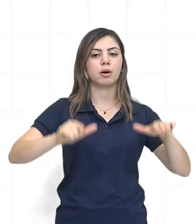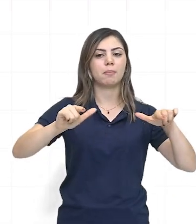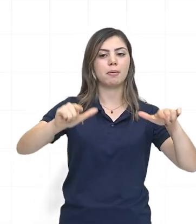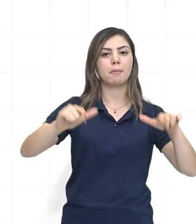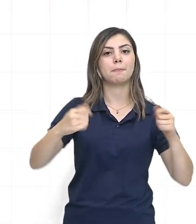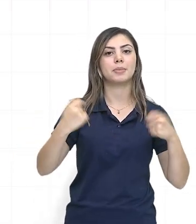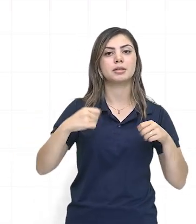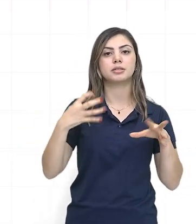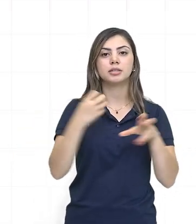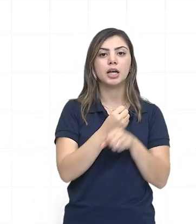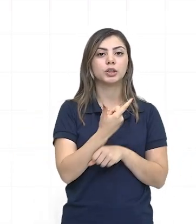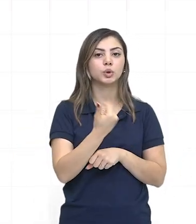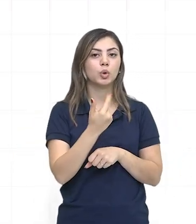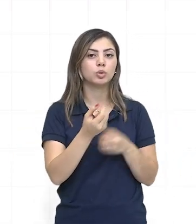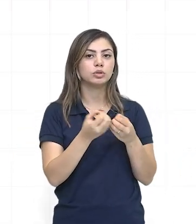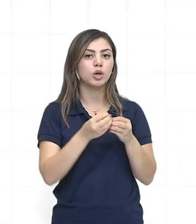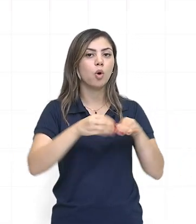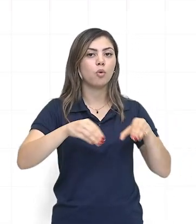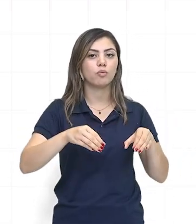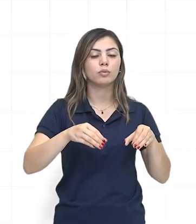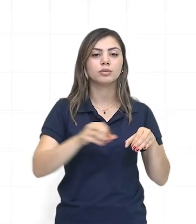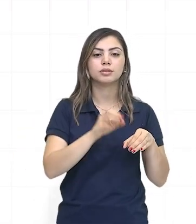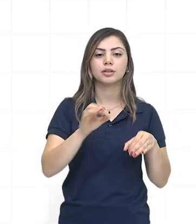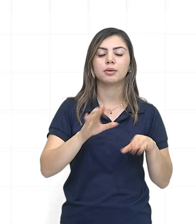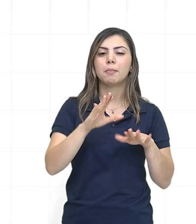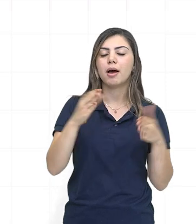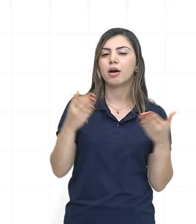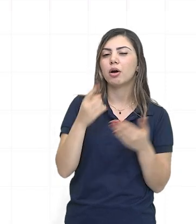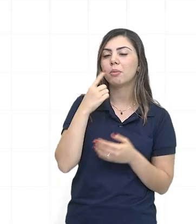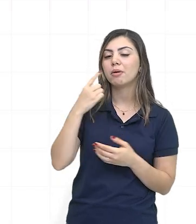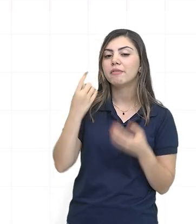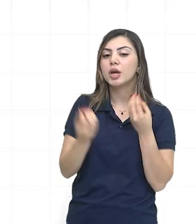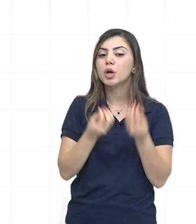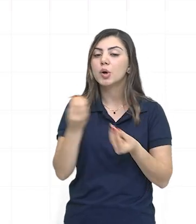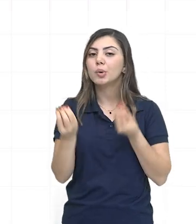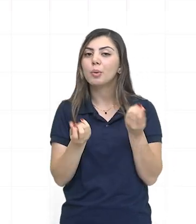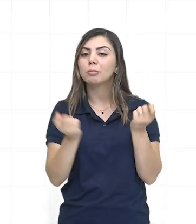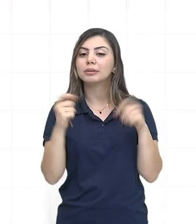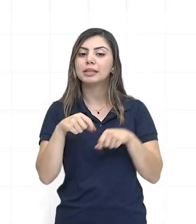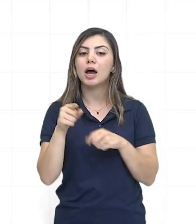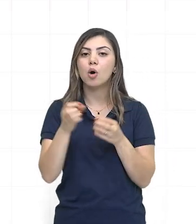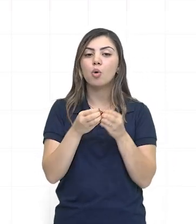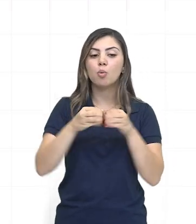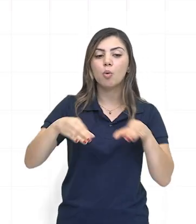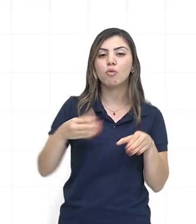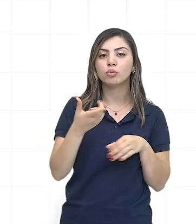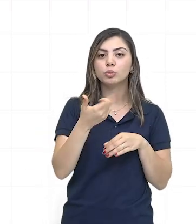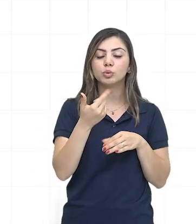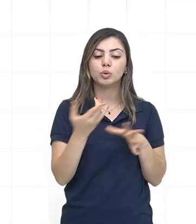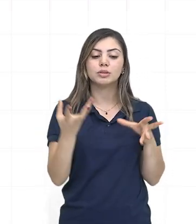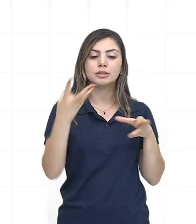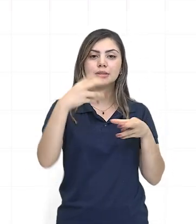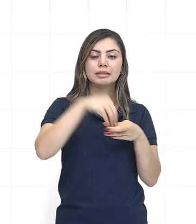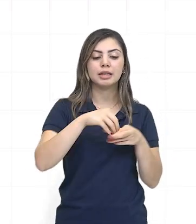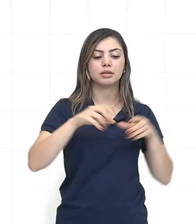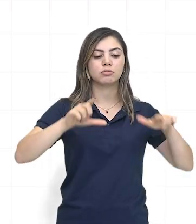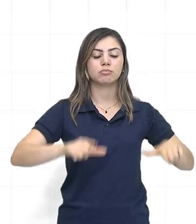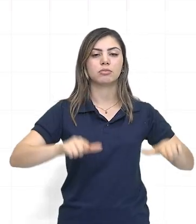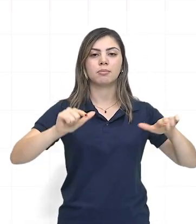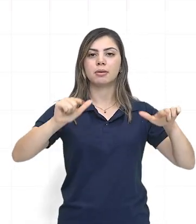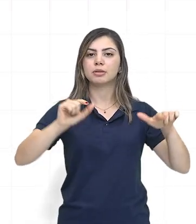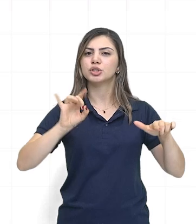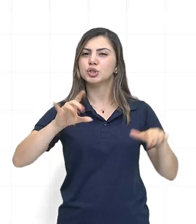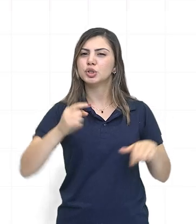contenha 12 ovos. Então, agora a gente vai ver como que ele vai poder acomodar esses 12 ovos. Será que tem só